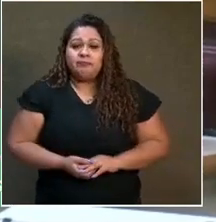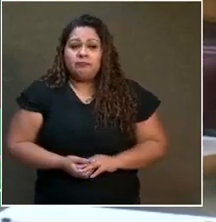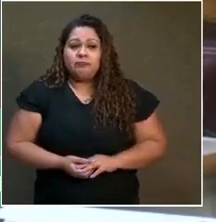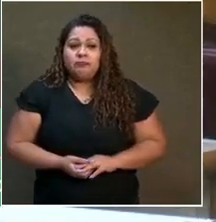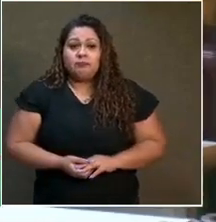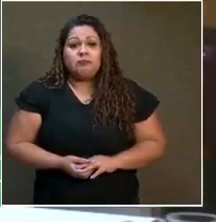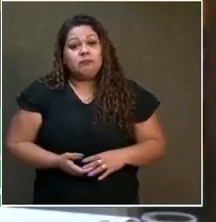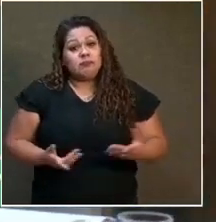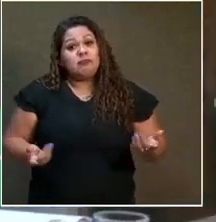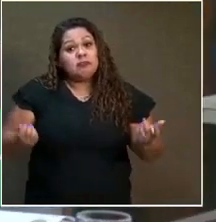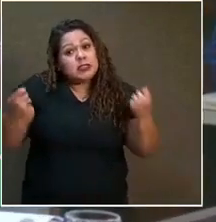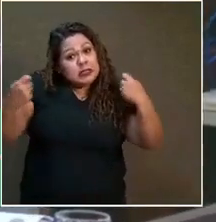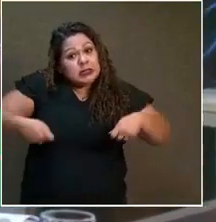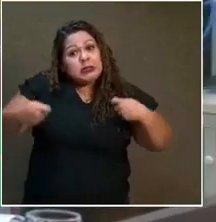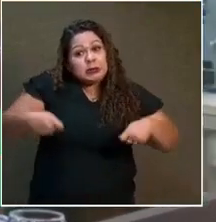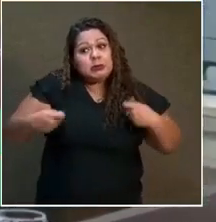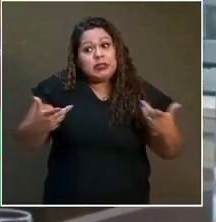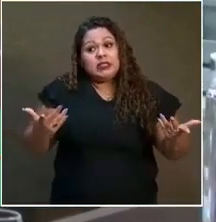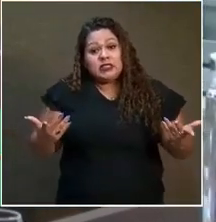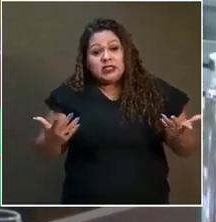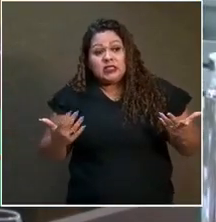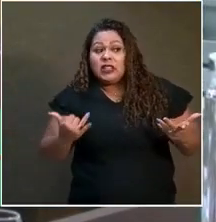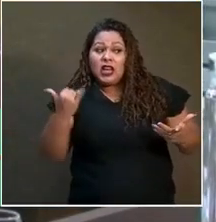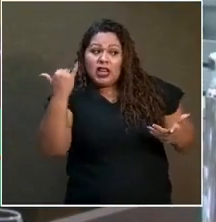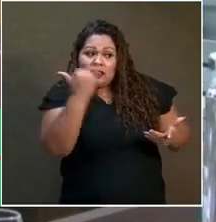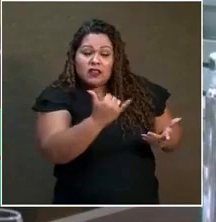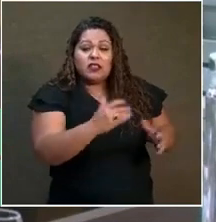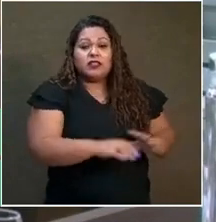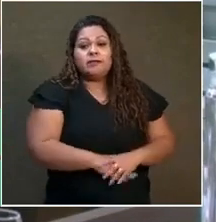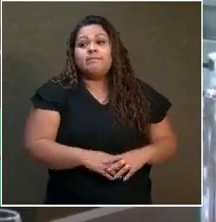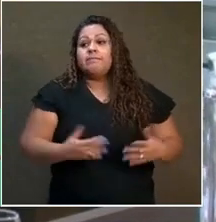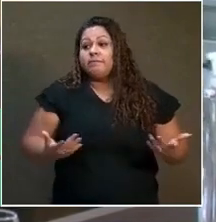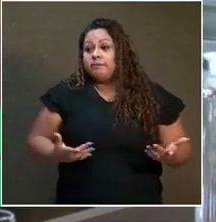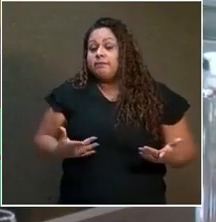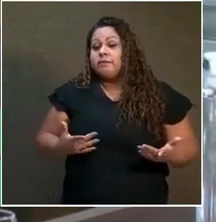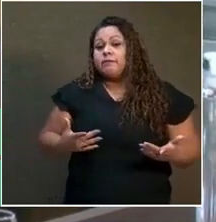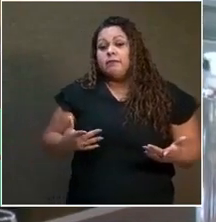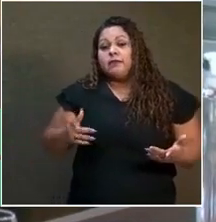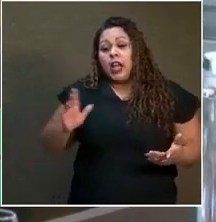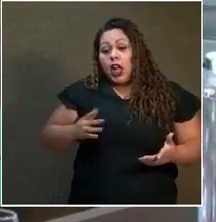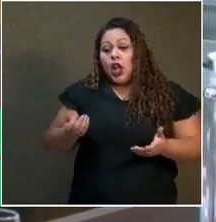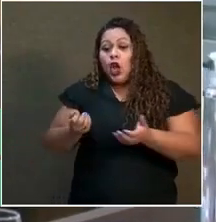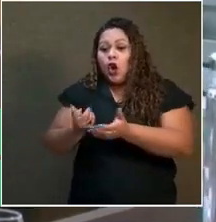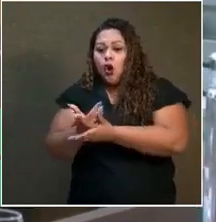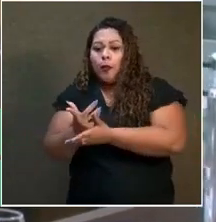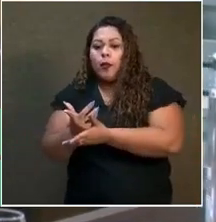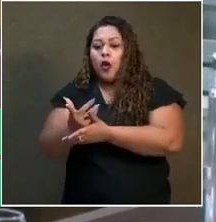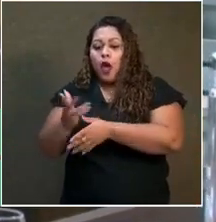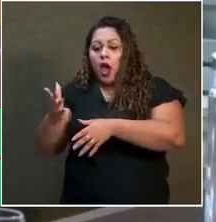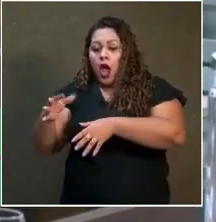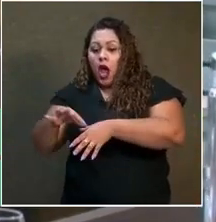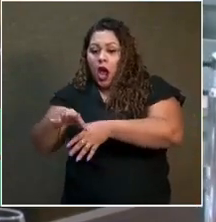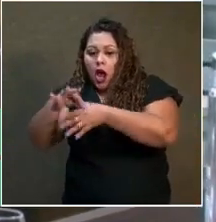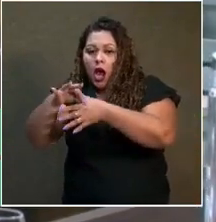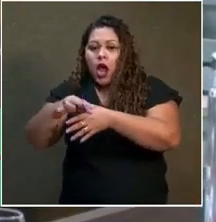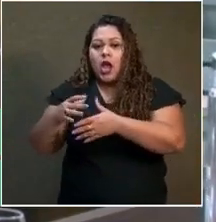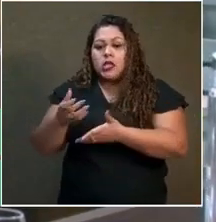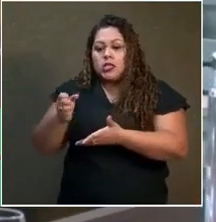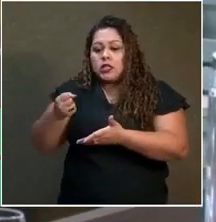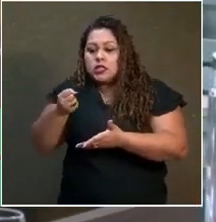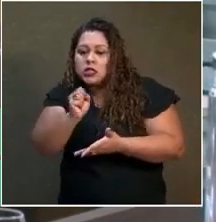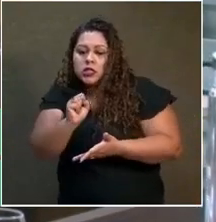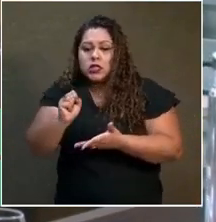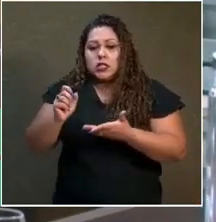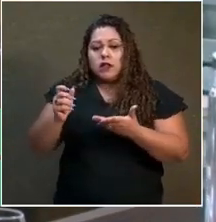A gente tem que dar uma satisfação para ele. O Cássio, então, resolve pegar a picanha que ele tinha comprado, a cerveja e o presente, e